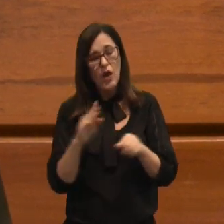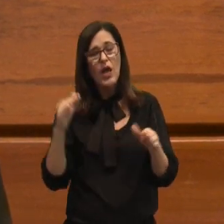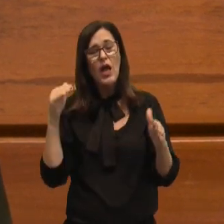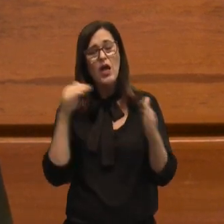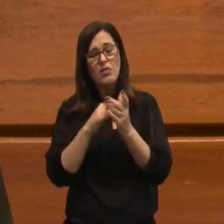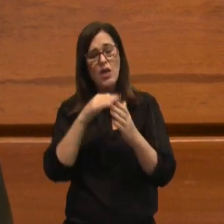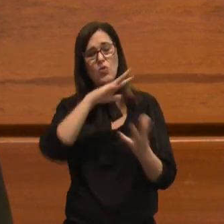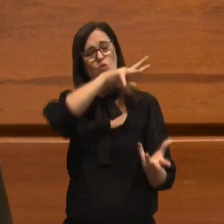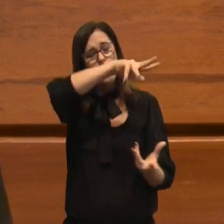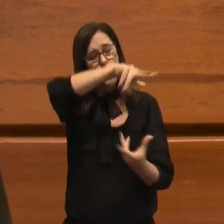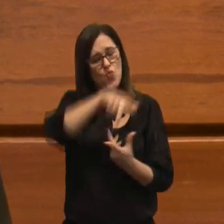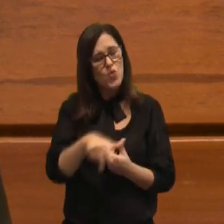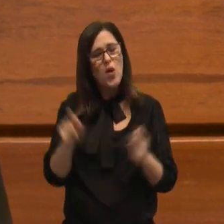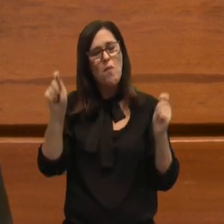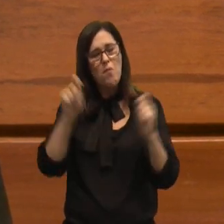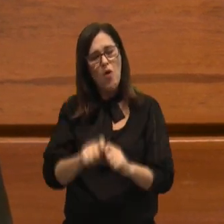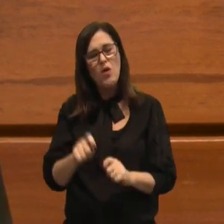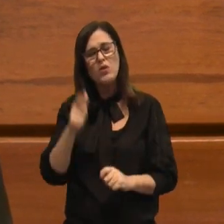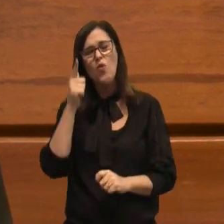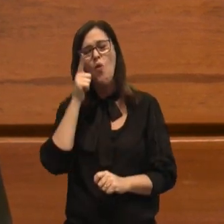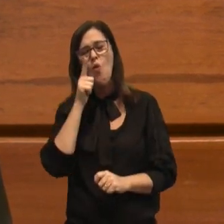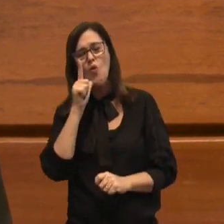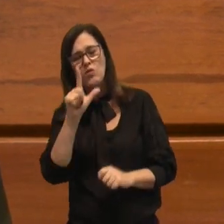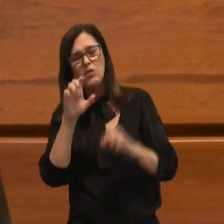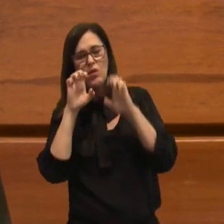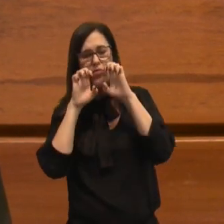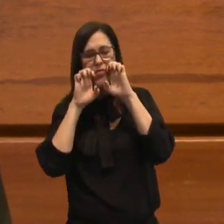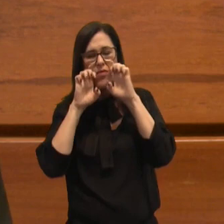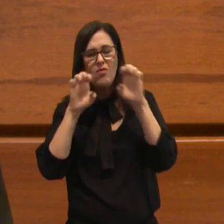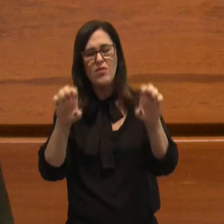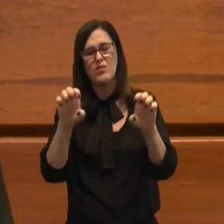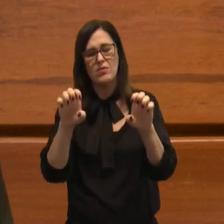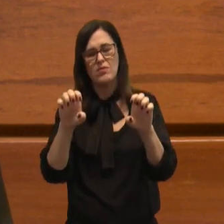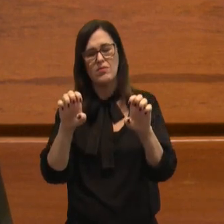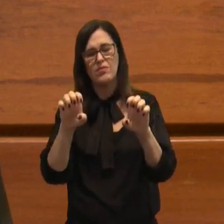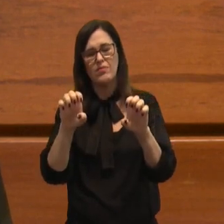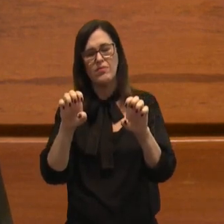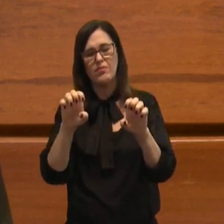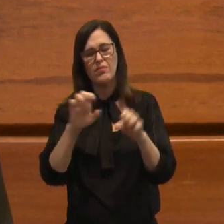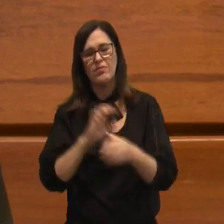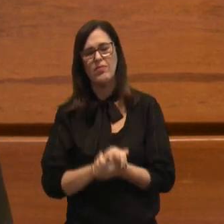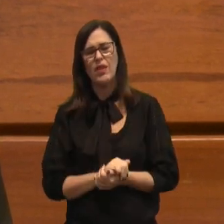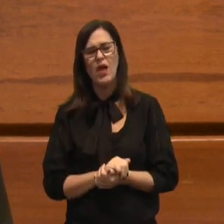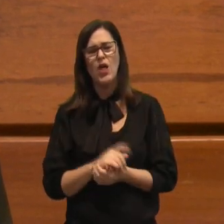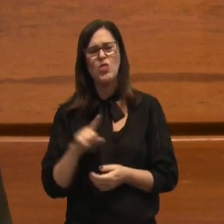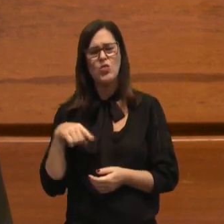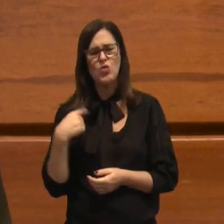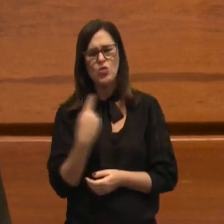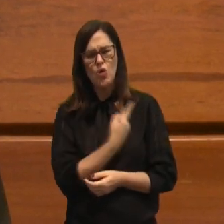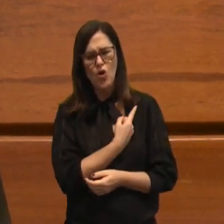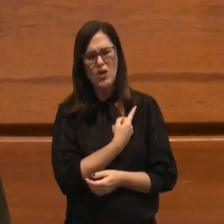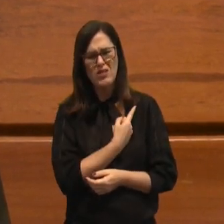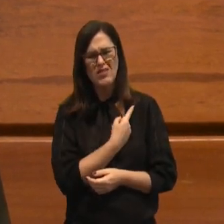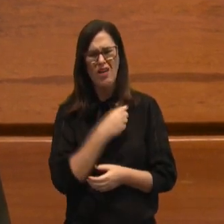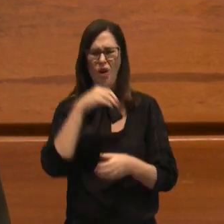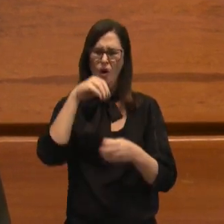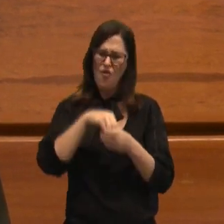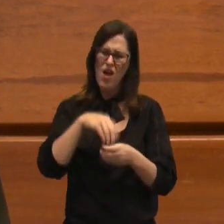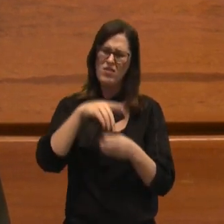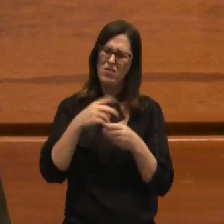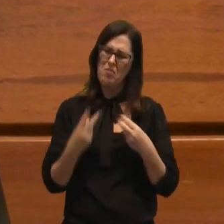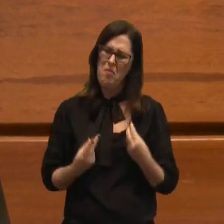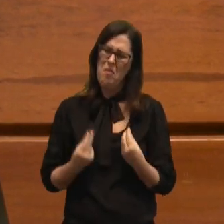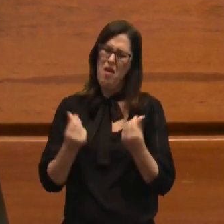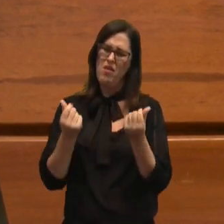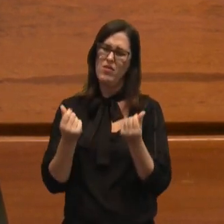mundo, possam ser alcançados com o Teu Evangelho. Nós, mais do que ofertas, mais do que